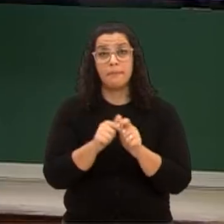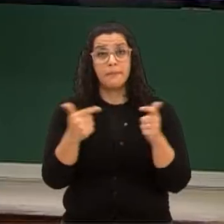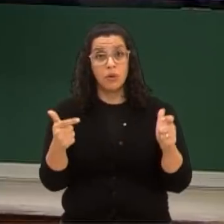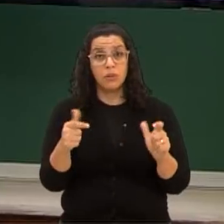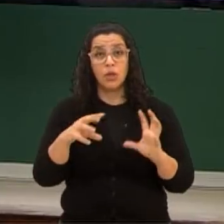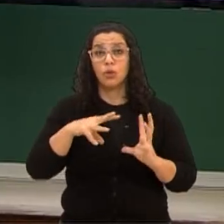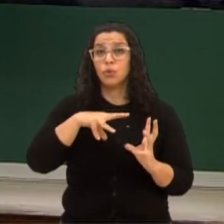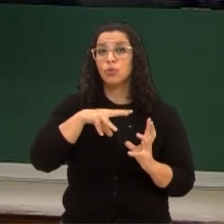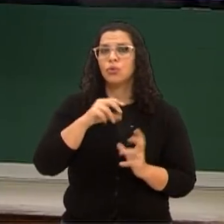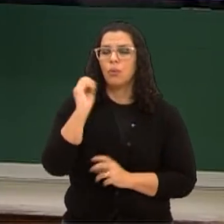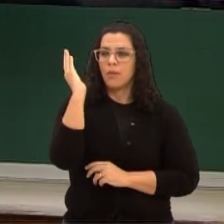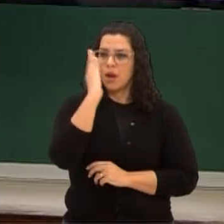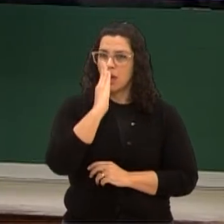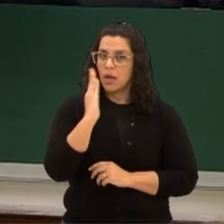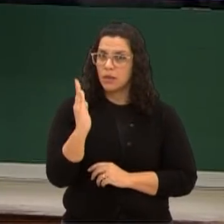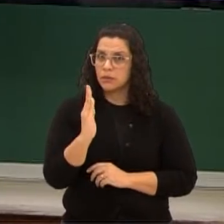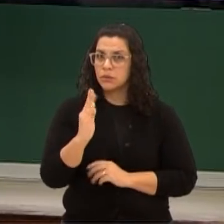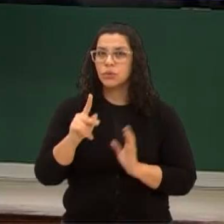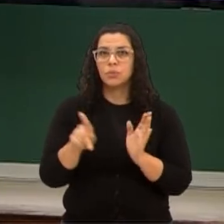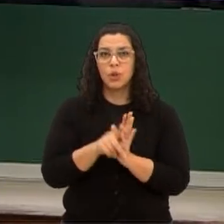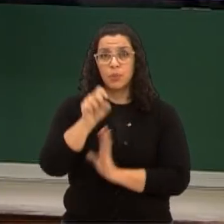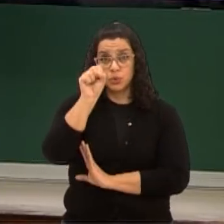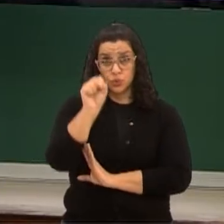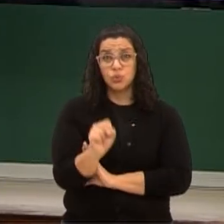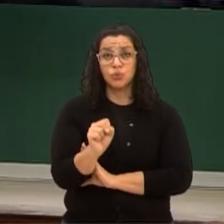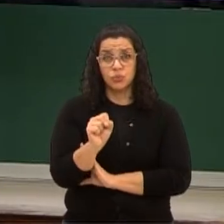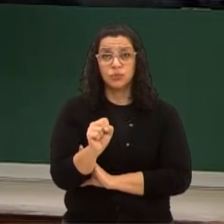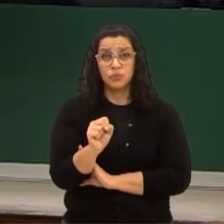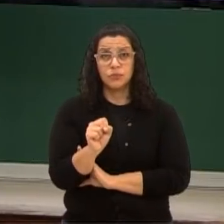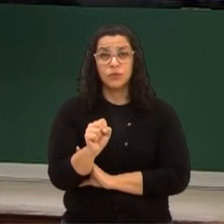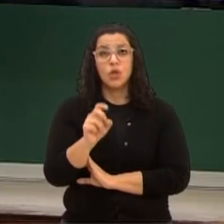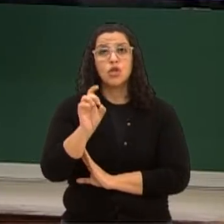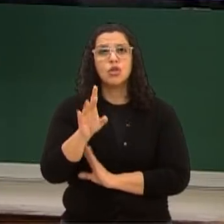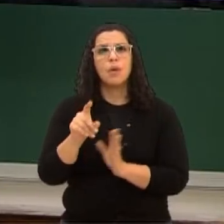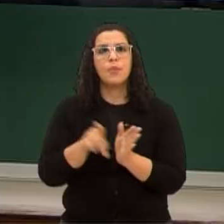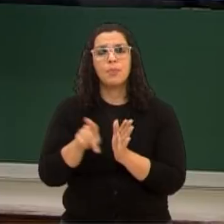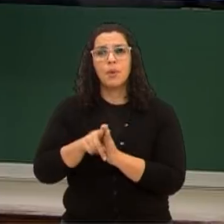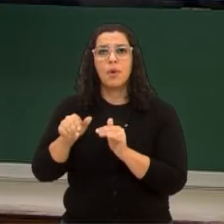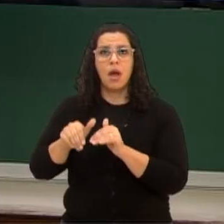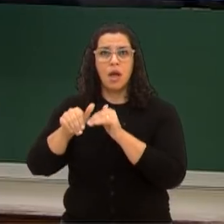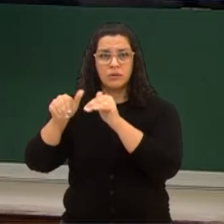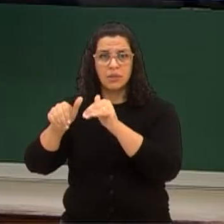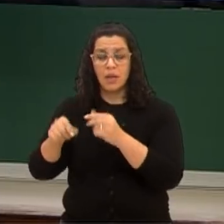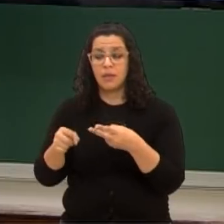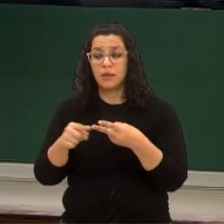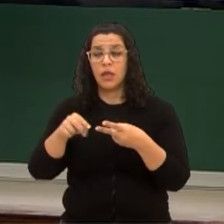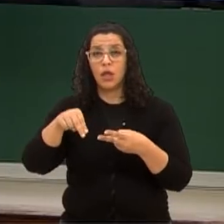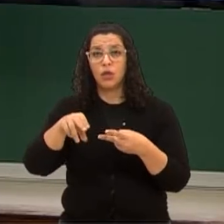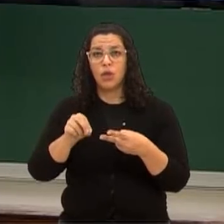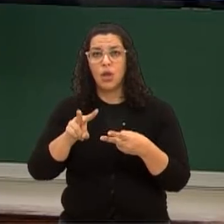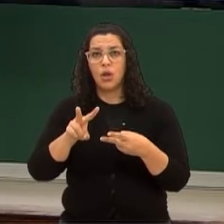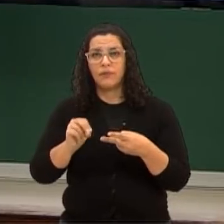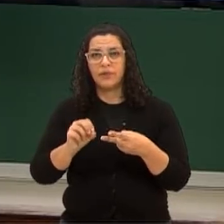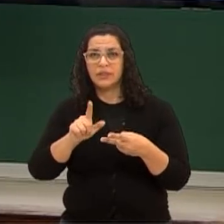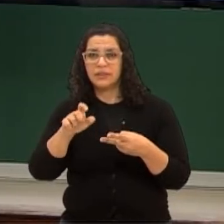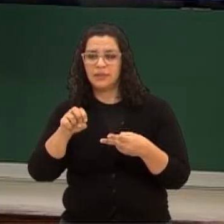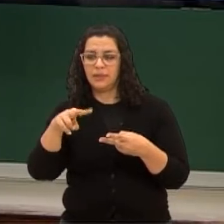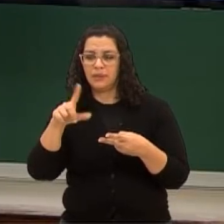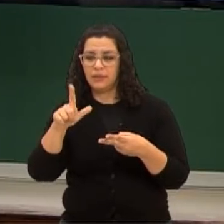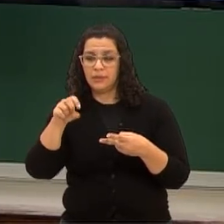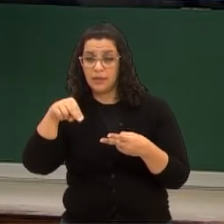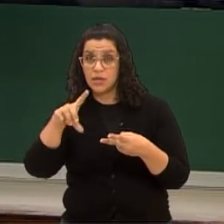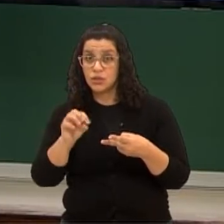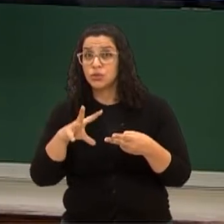do território brasileiro está no hemisfério sul. Com exceção da Austrália e Nova Zelândia, todos os demais estavam então